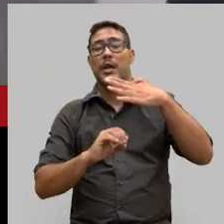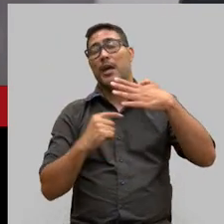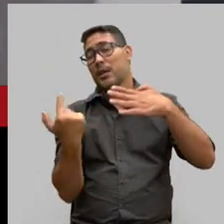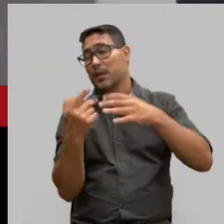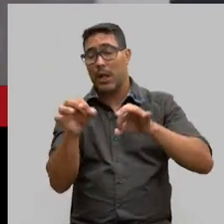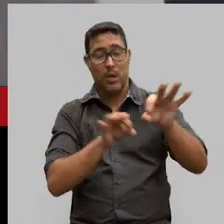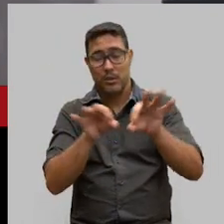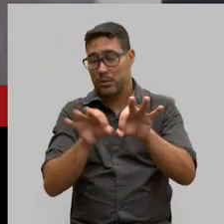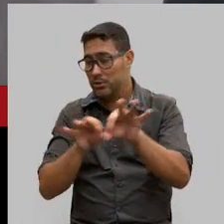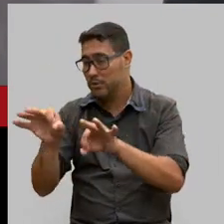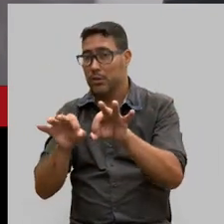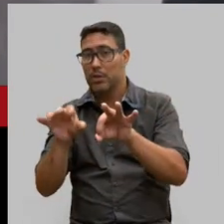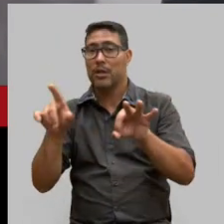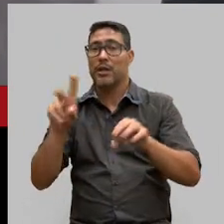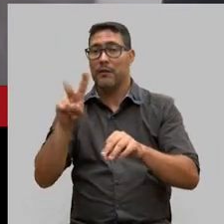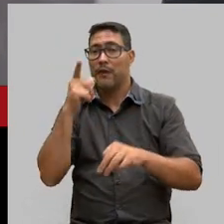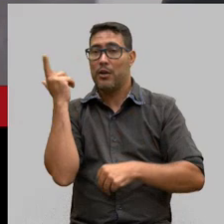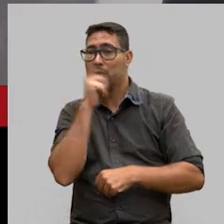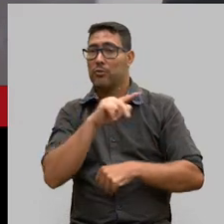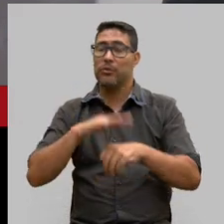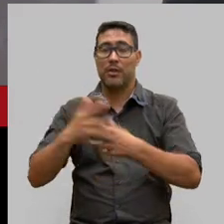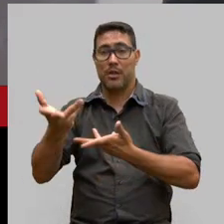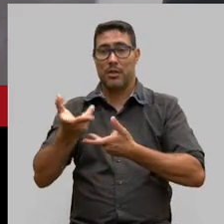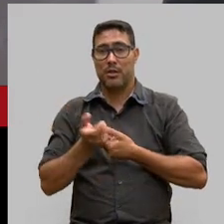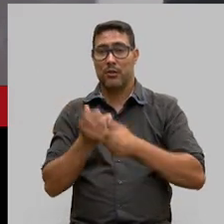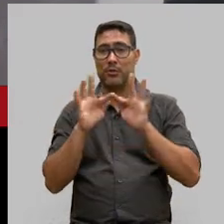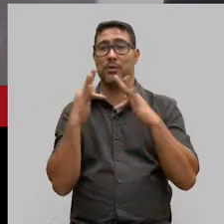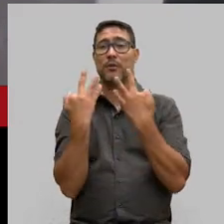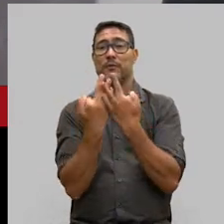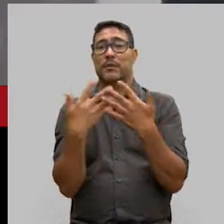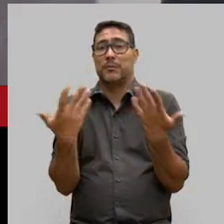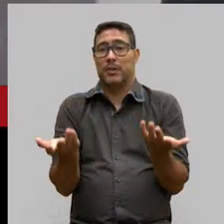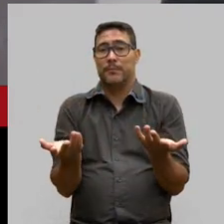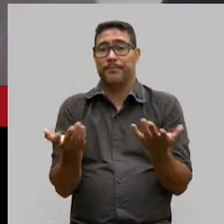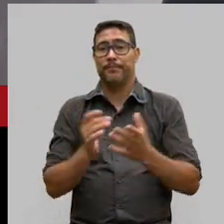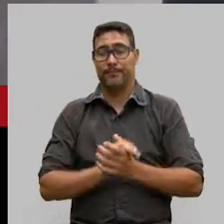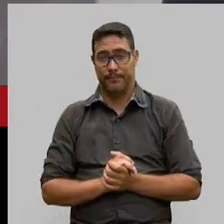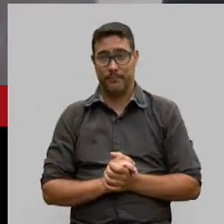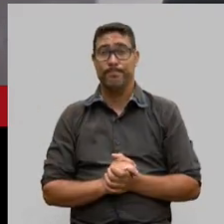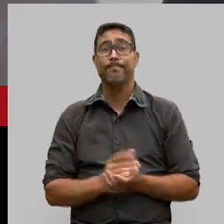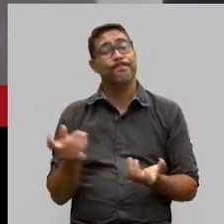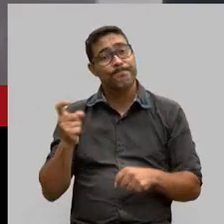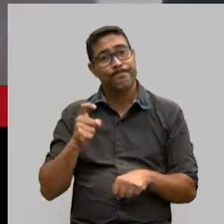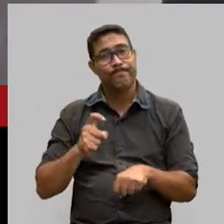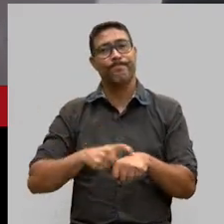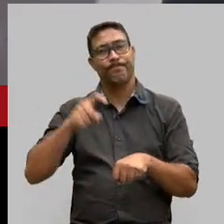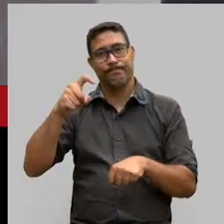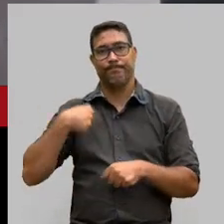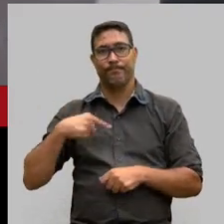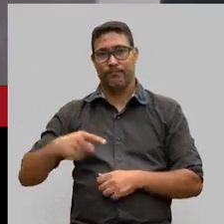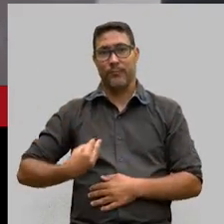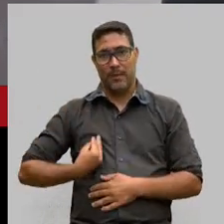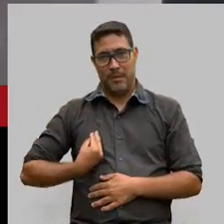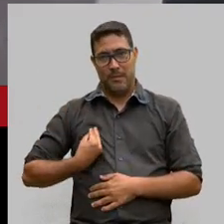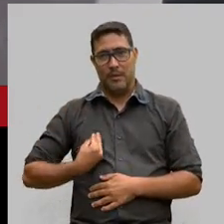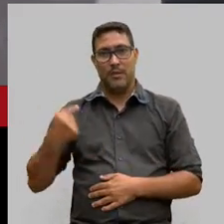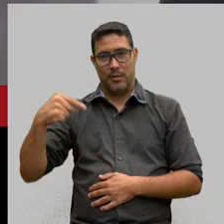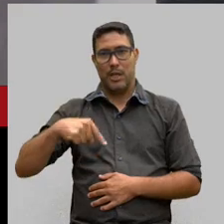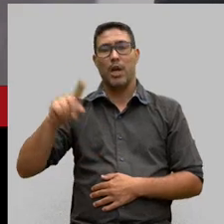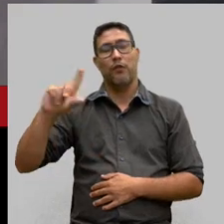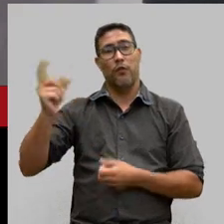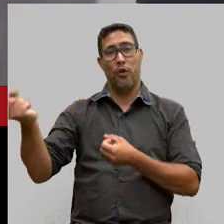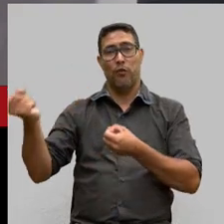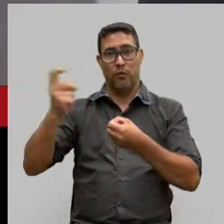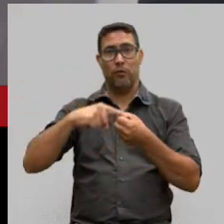Preparadas para atender essas famílias Então queria aqui nesse momento curtindo a minha presença aqui porque eu vou voltar pr pra